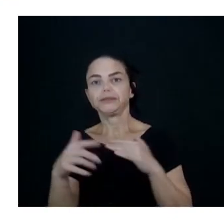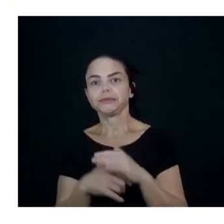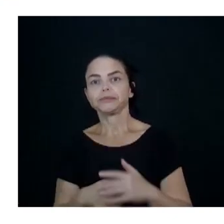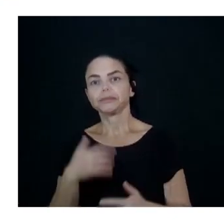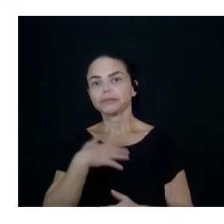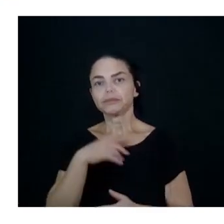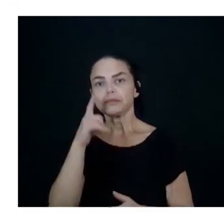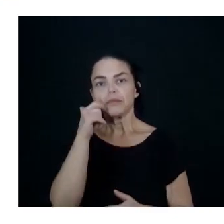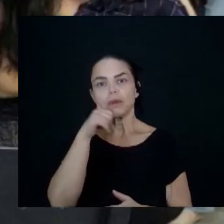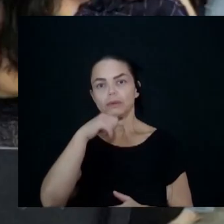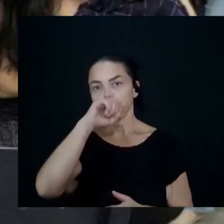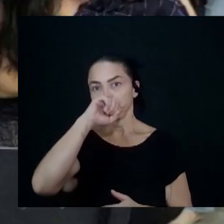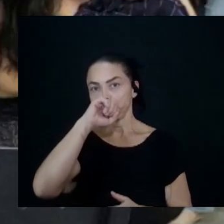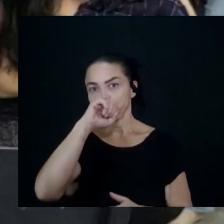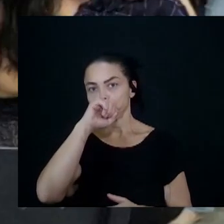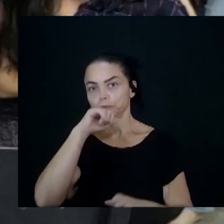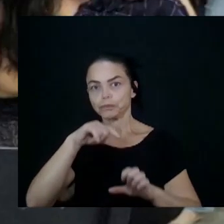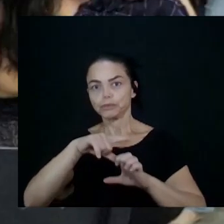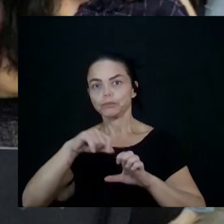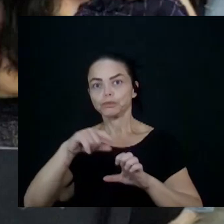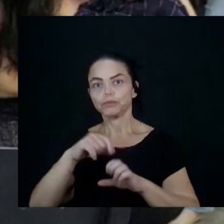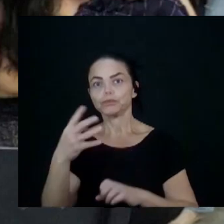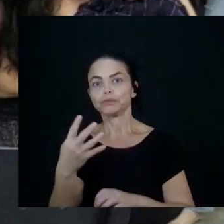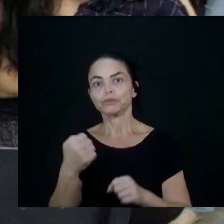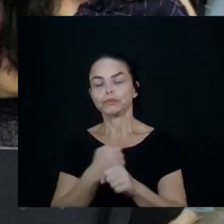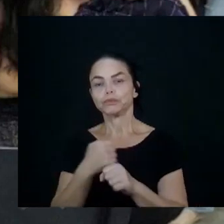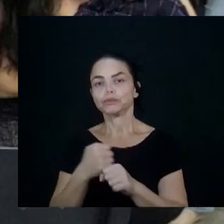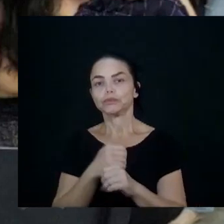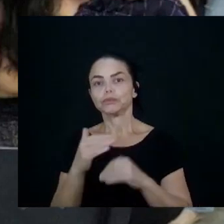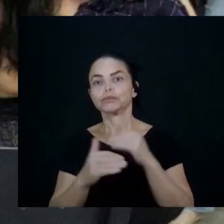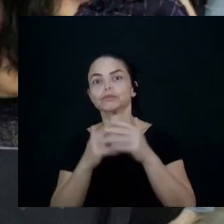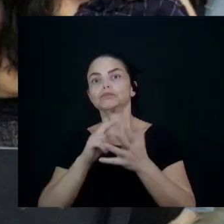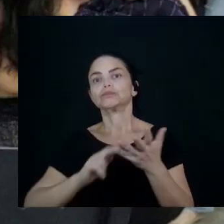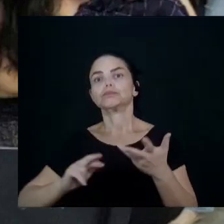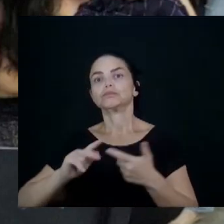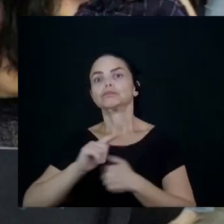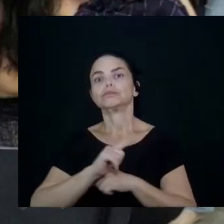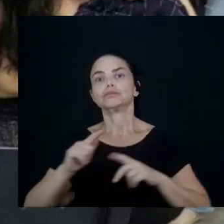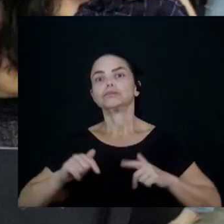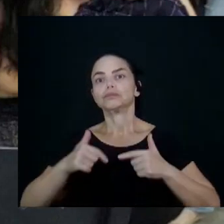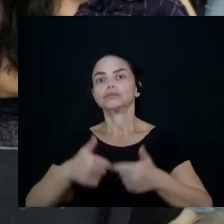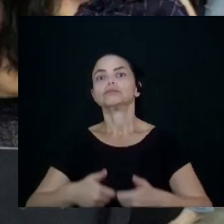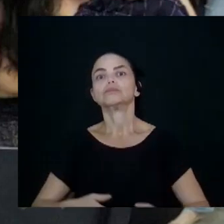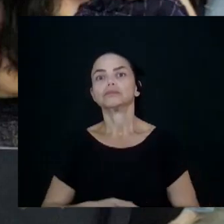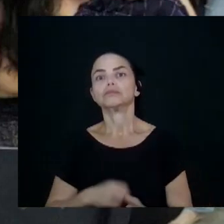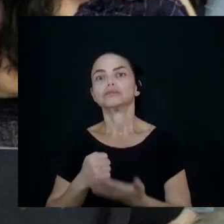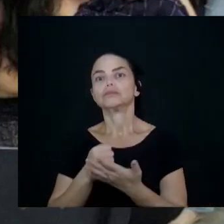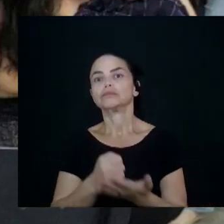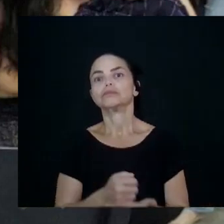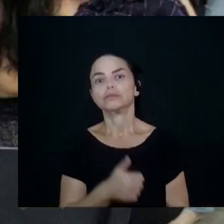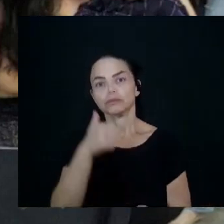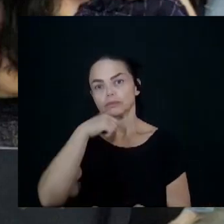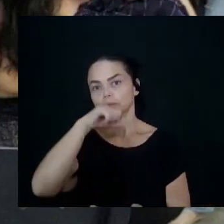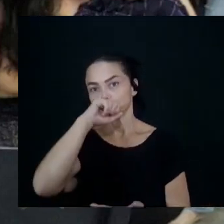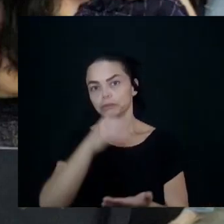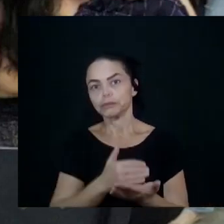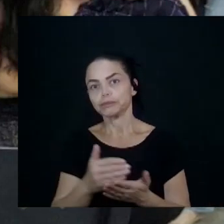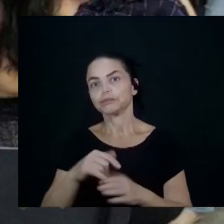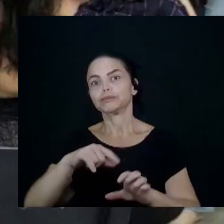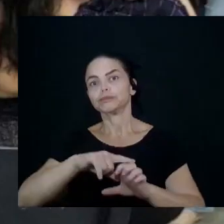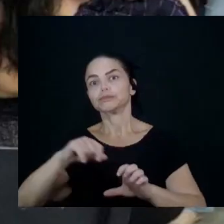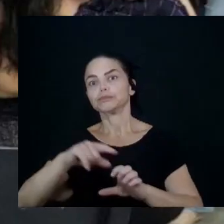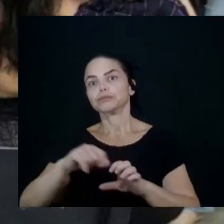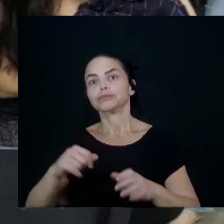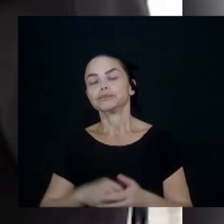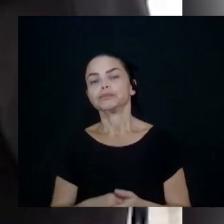Empreendedora, que já tem 4 anos, e aí nós desenvolvemos várias ações para ajudar as mamães que estão começando a empreender, estão querendo fazer transição